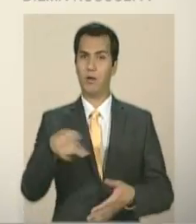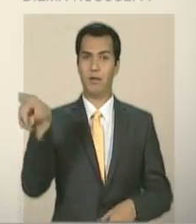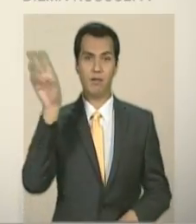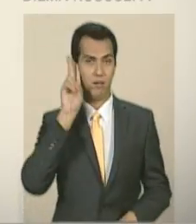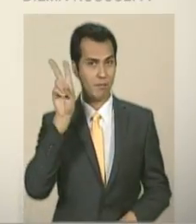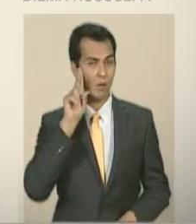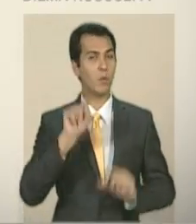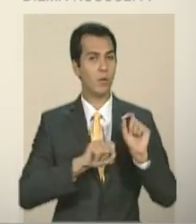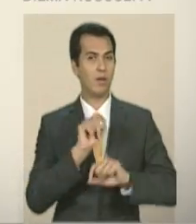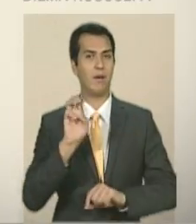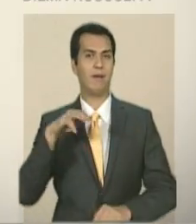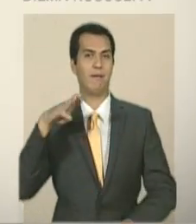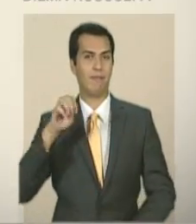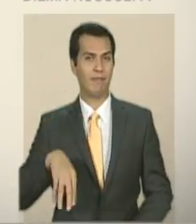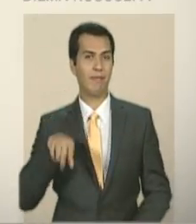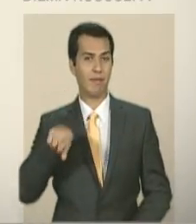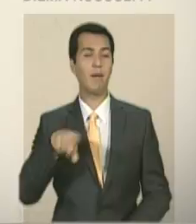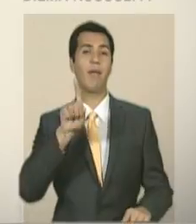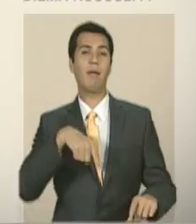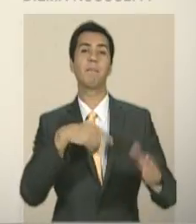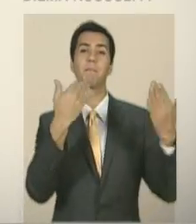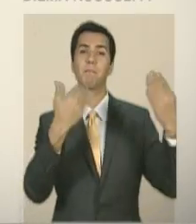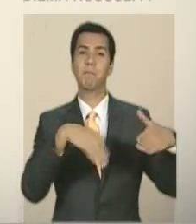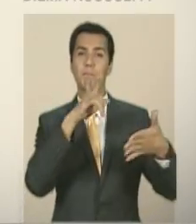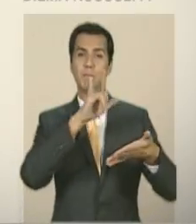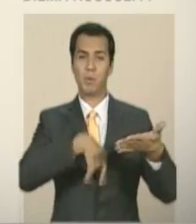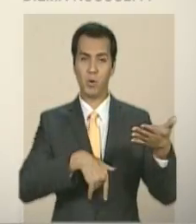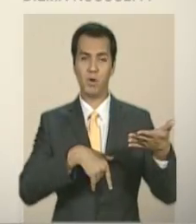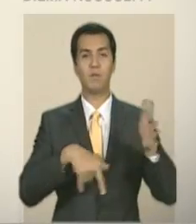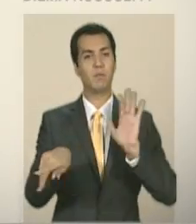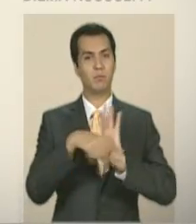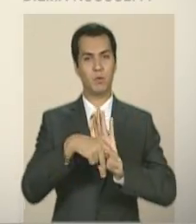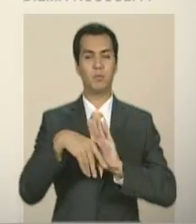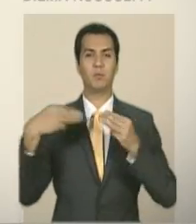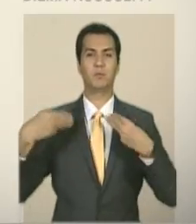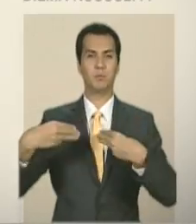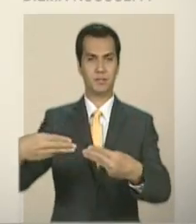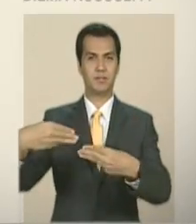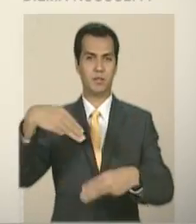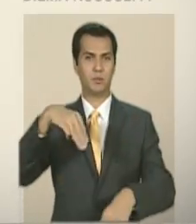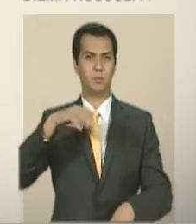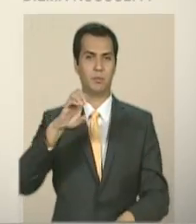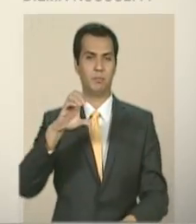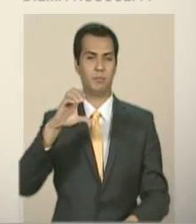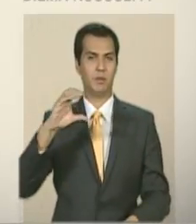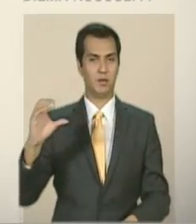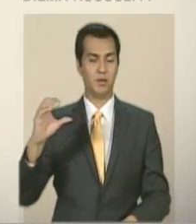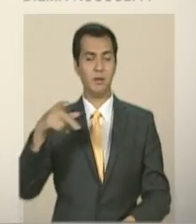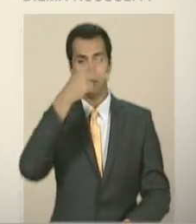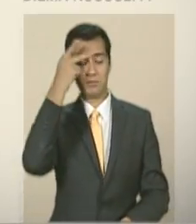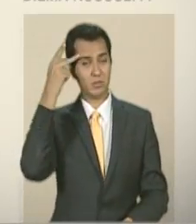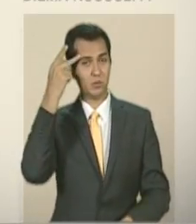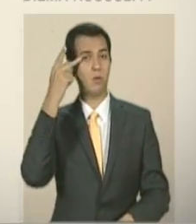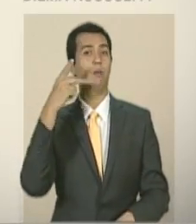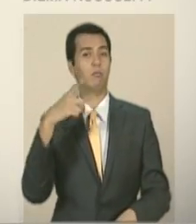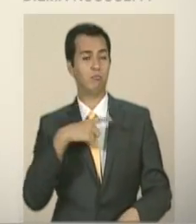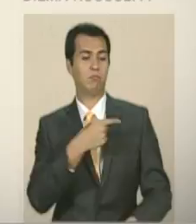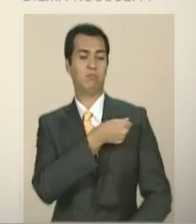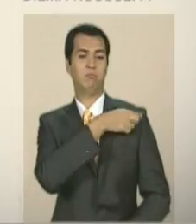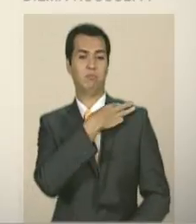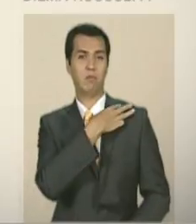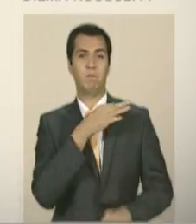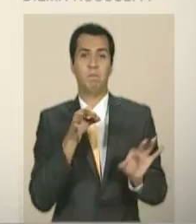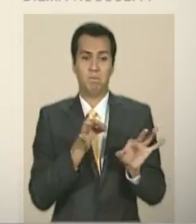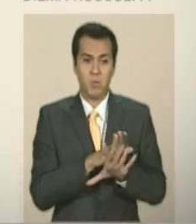que eu quero da educação aplica em quem está concluindo o segundo grau e quer entrar na universidade